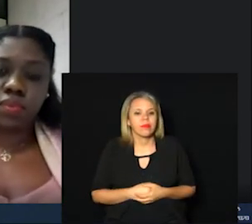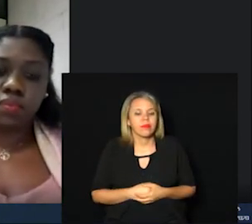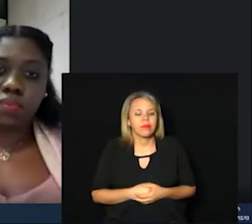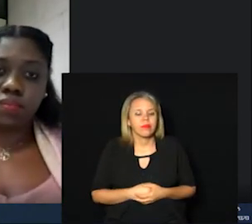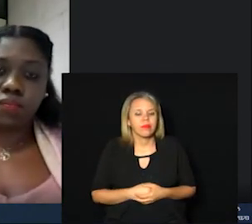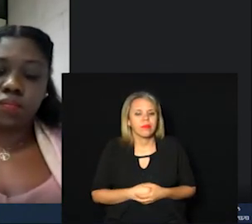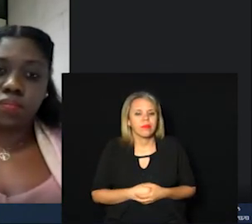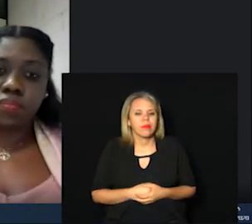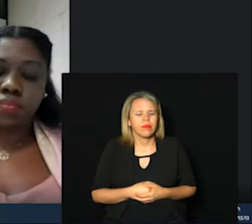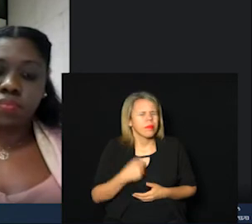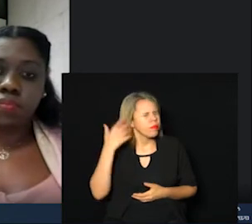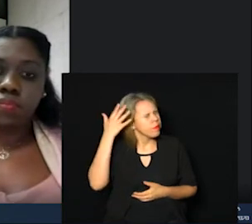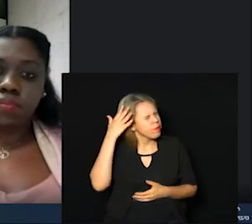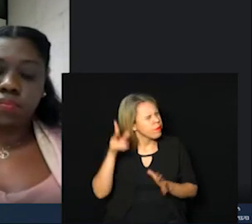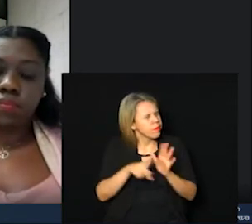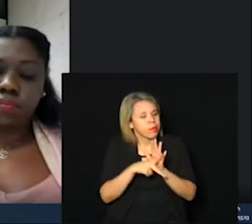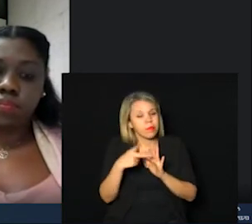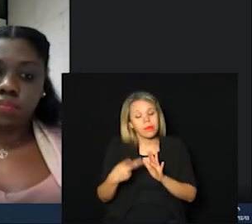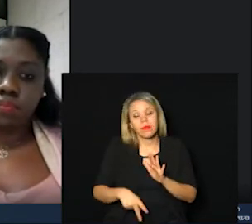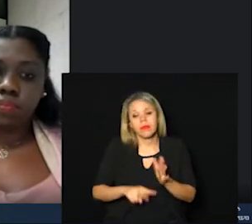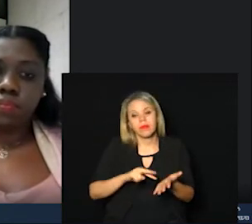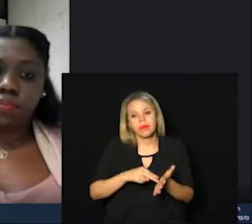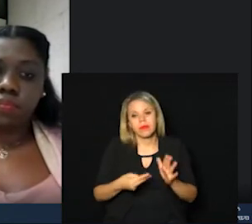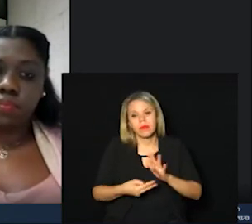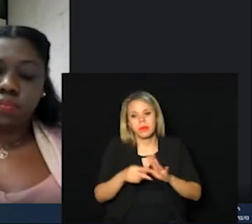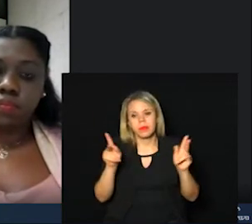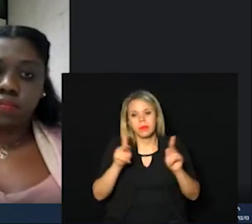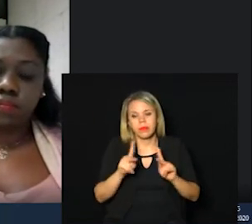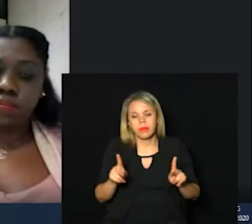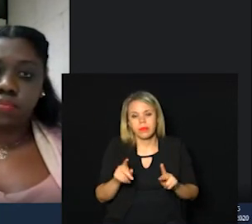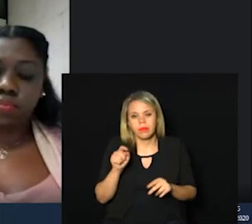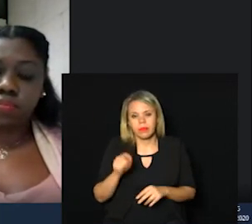do fórum, né? Que é